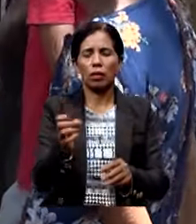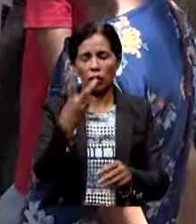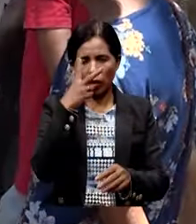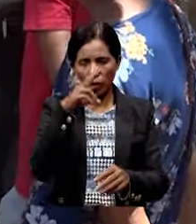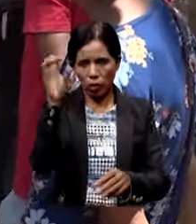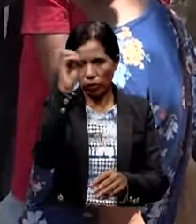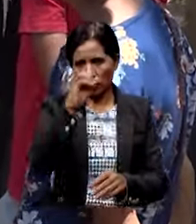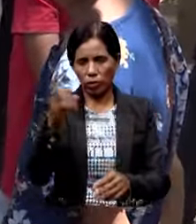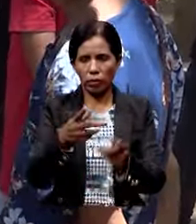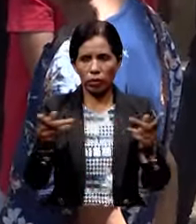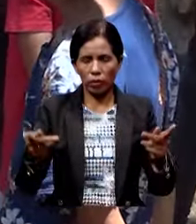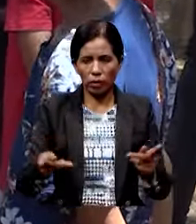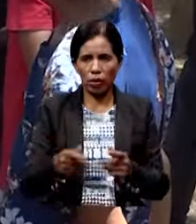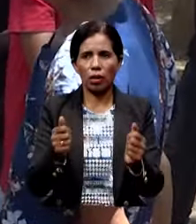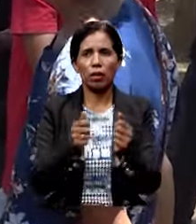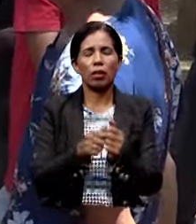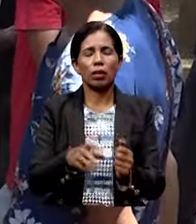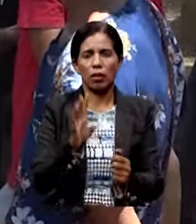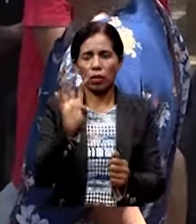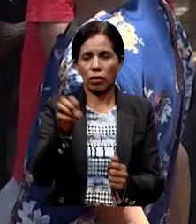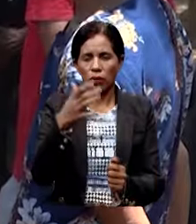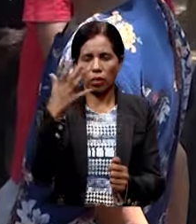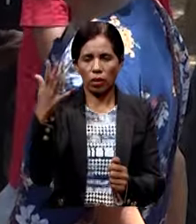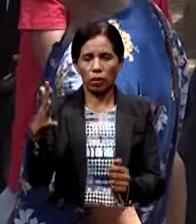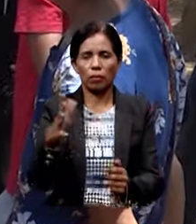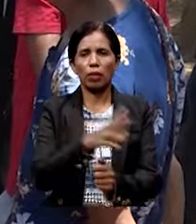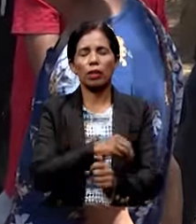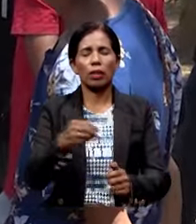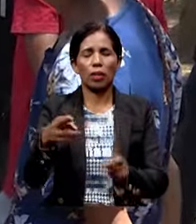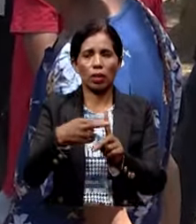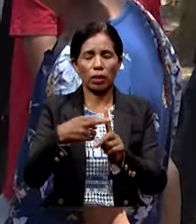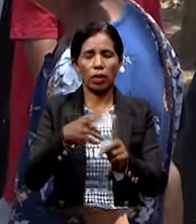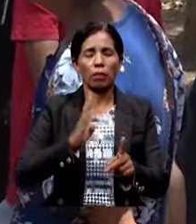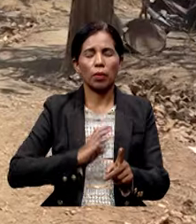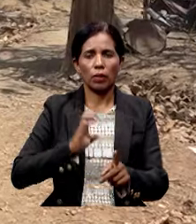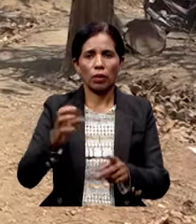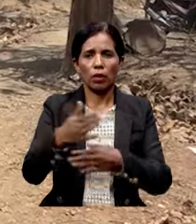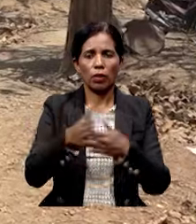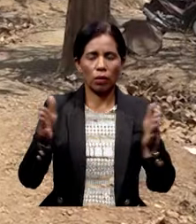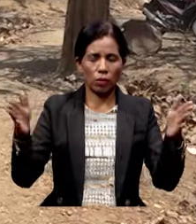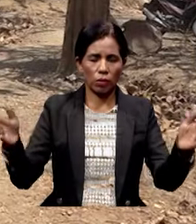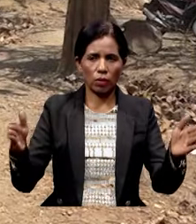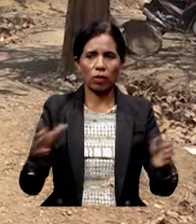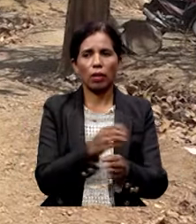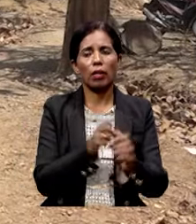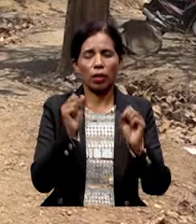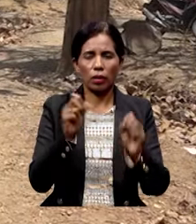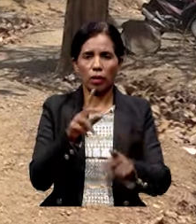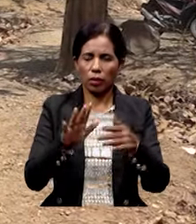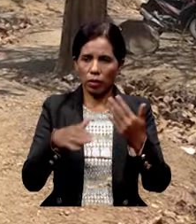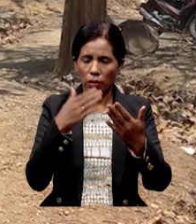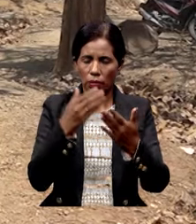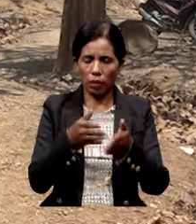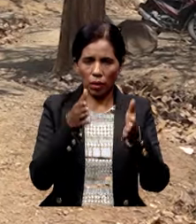observação barai mamu kuaze hektare sanu resni lima semteru bekus ne kotuk o di loketan semteru publiku ne atu komunidade